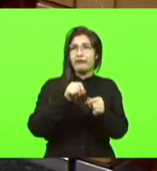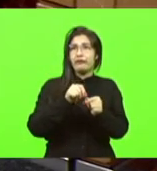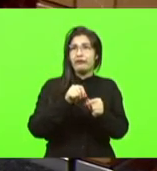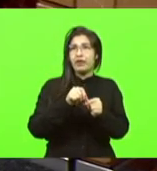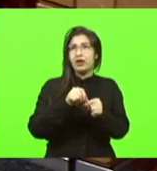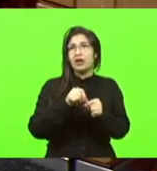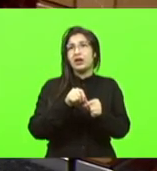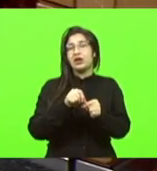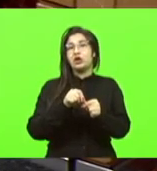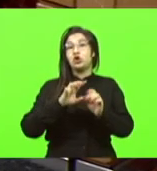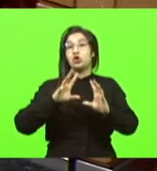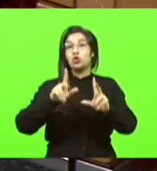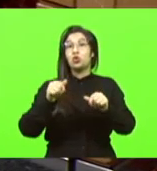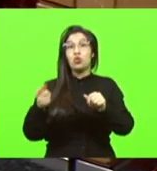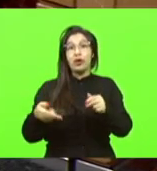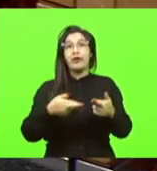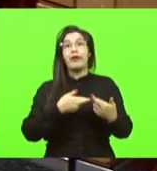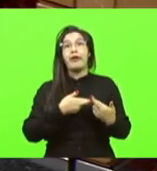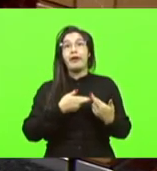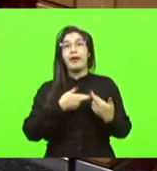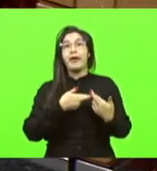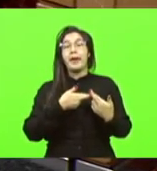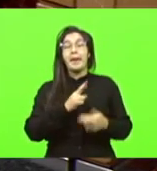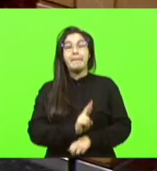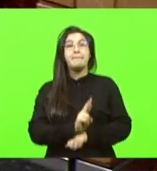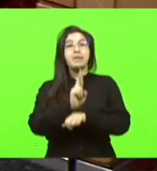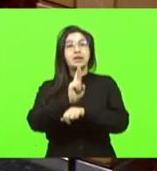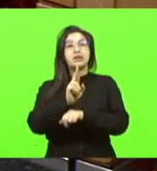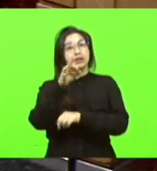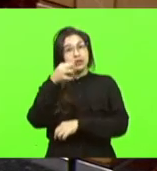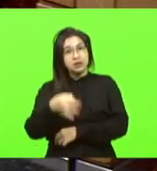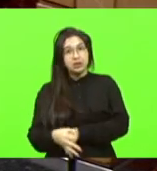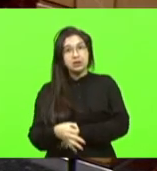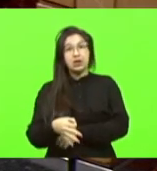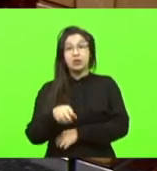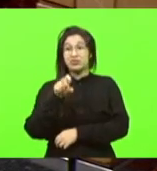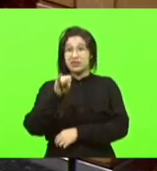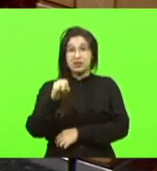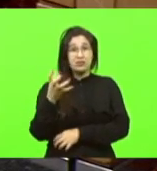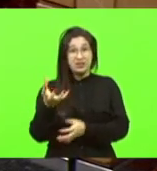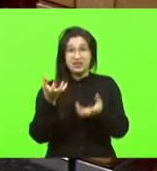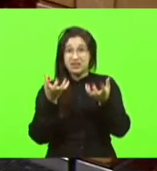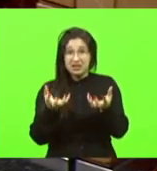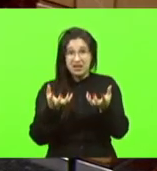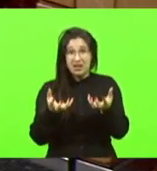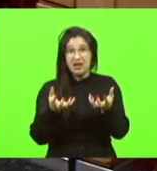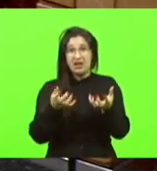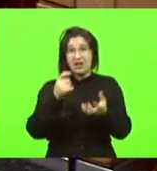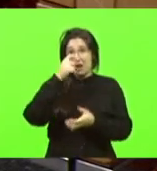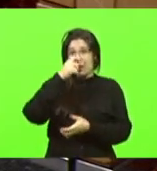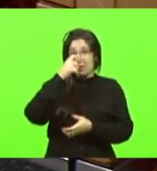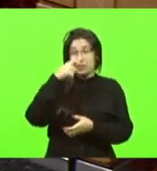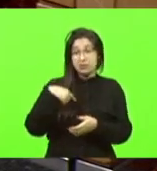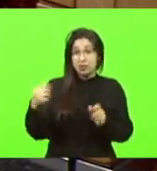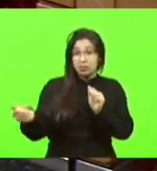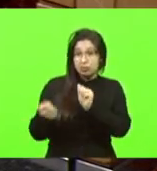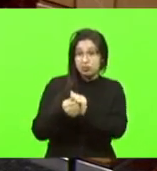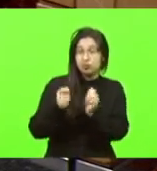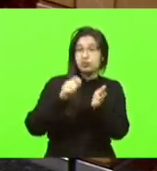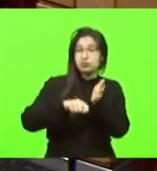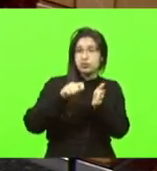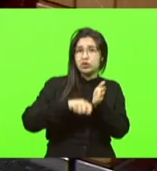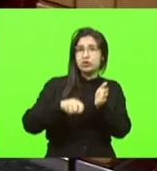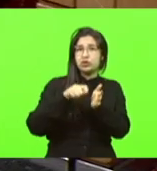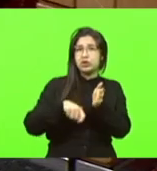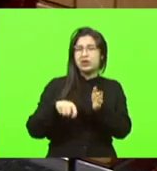todos nós representantes mais legítimo para apresentar desse ele se for necessário Deputado Maurício subscrevam junto com vossas excelências se não vai